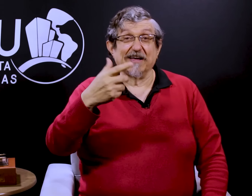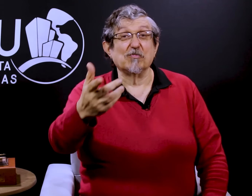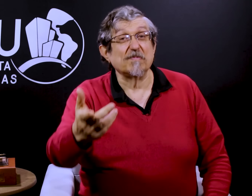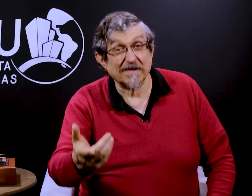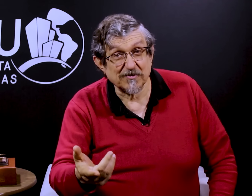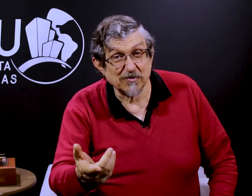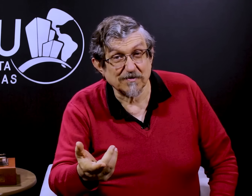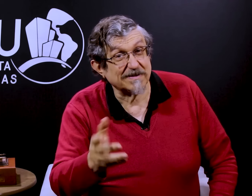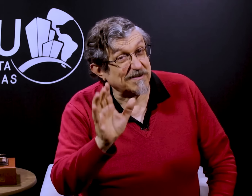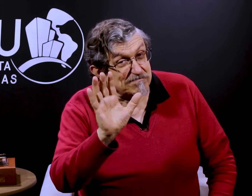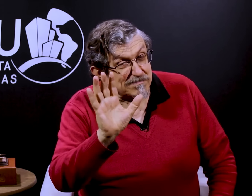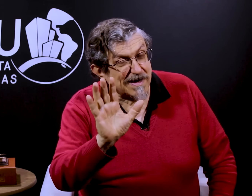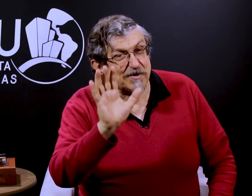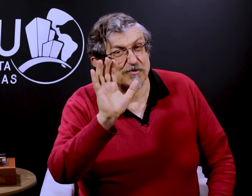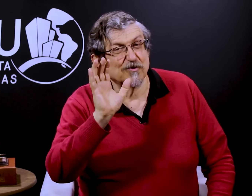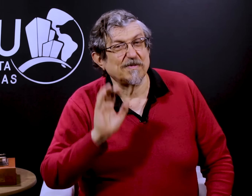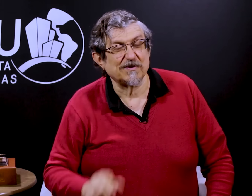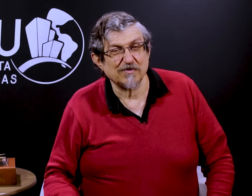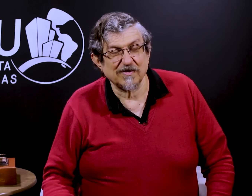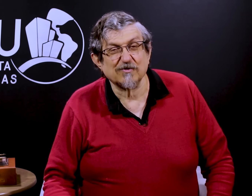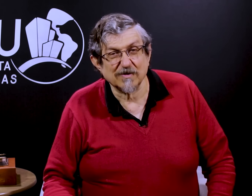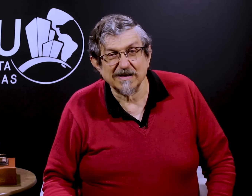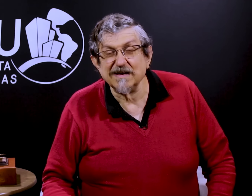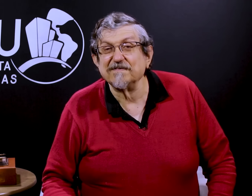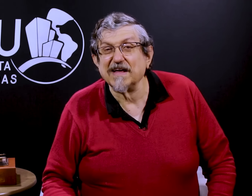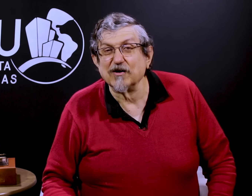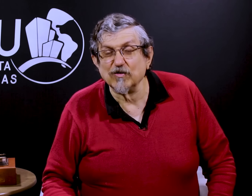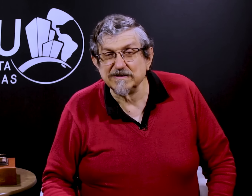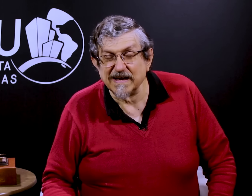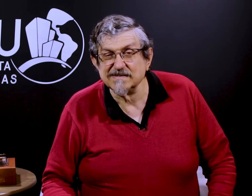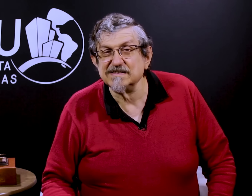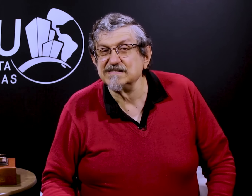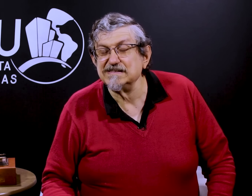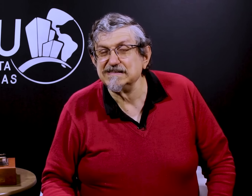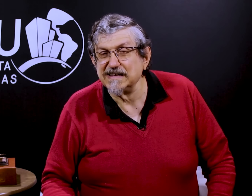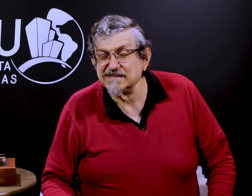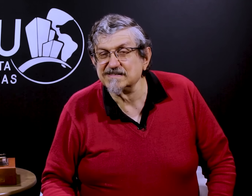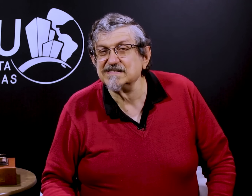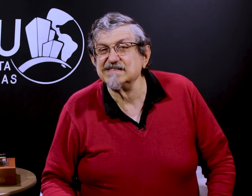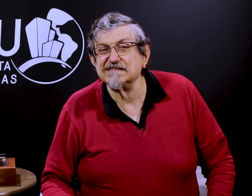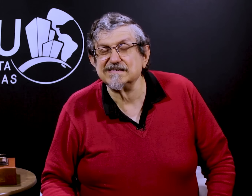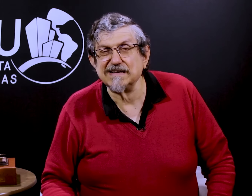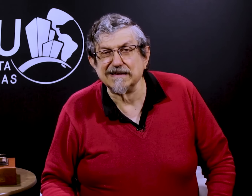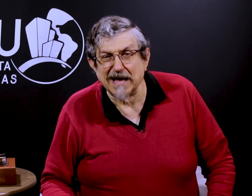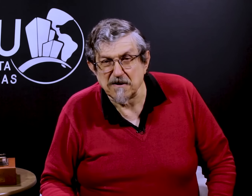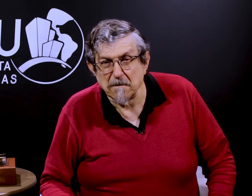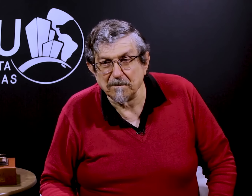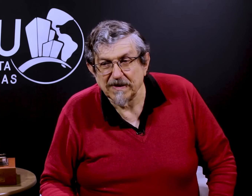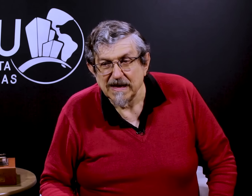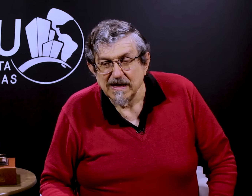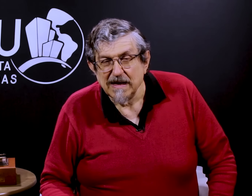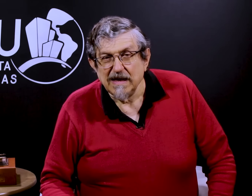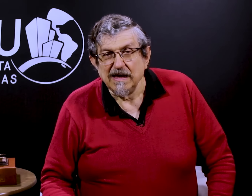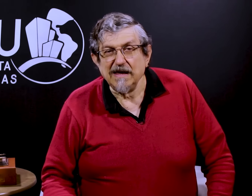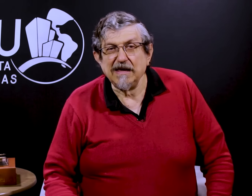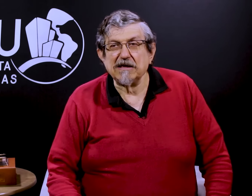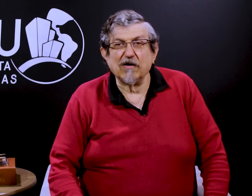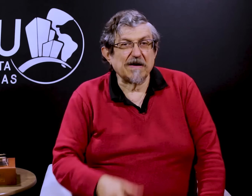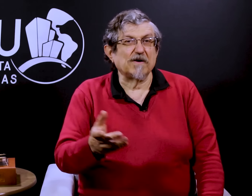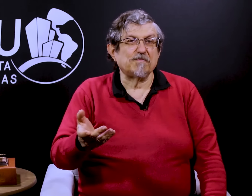então ele vai lá e cumprimenta de novo então é mais ou menos isso que acontece nesse cenário